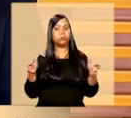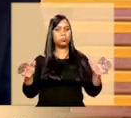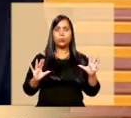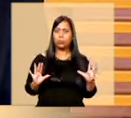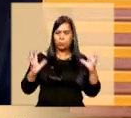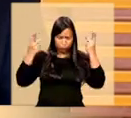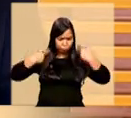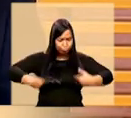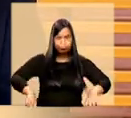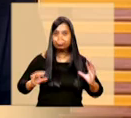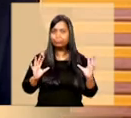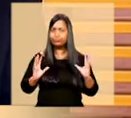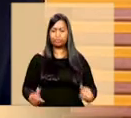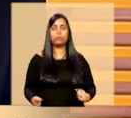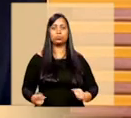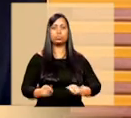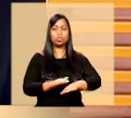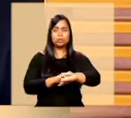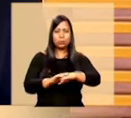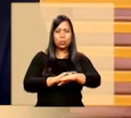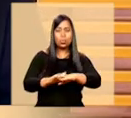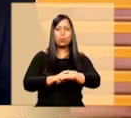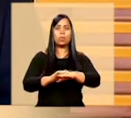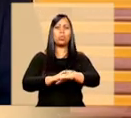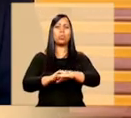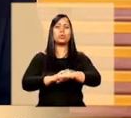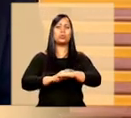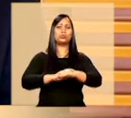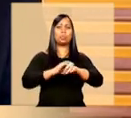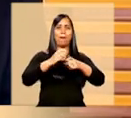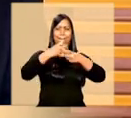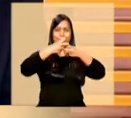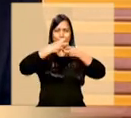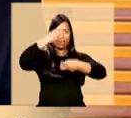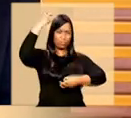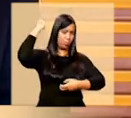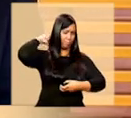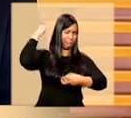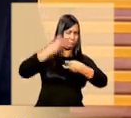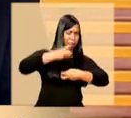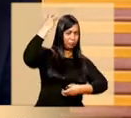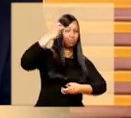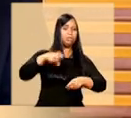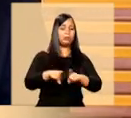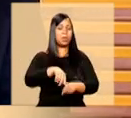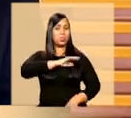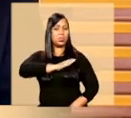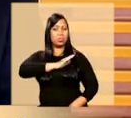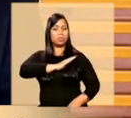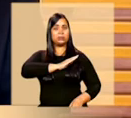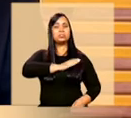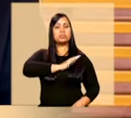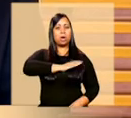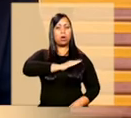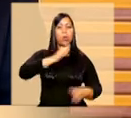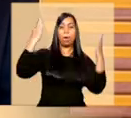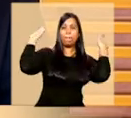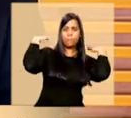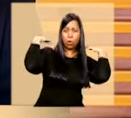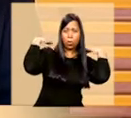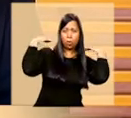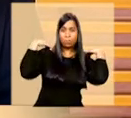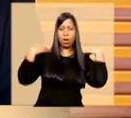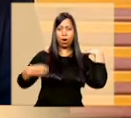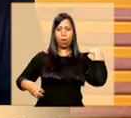todos os órgãos e tecidos, né? Então são tecidos medula, córnea e órgãos coração, pulmão, fígado e rins.